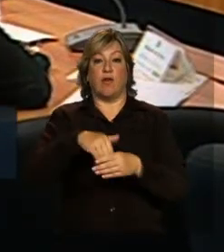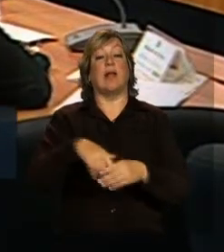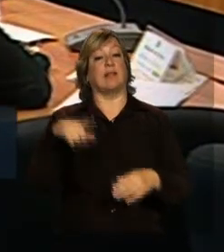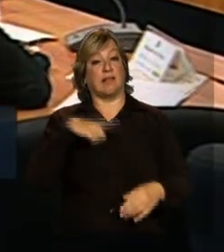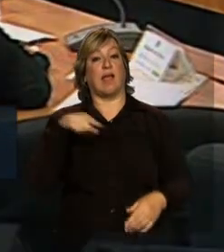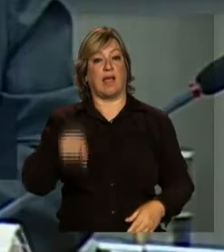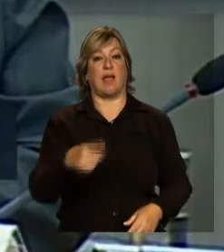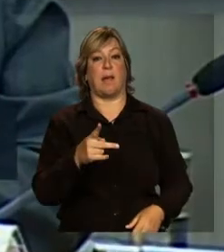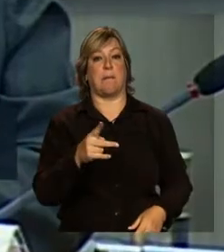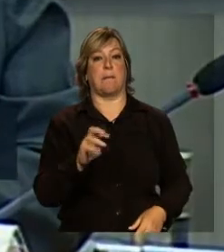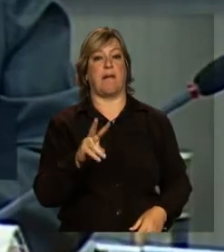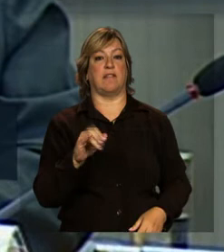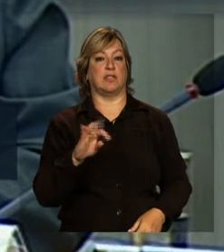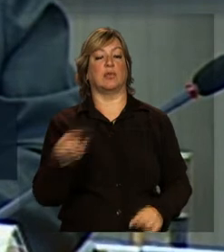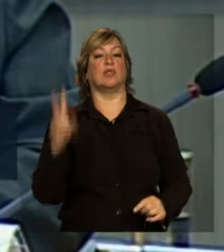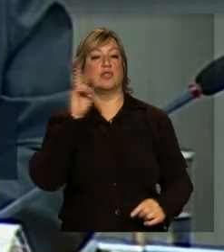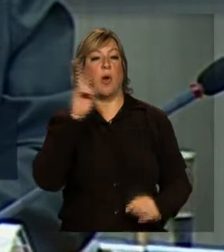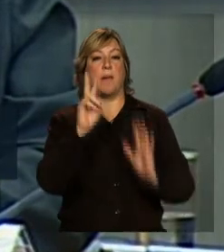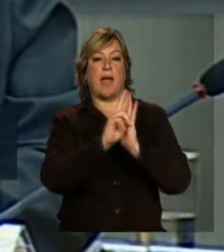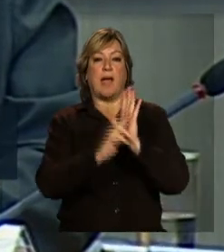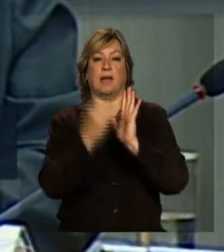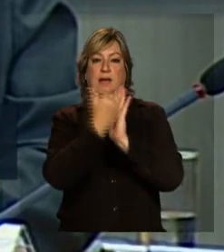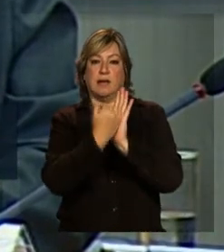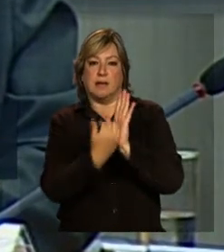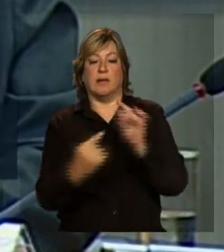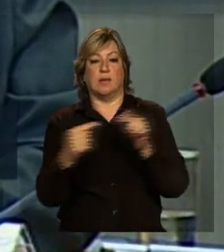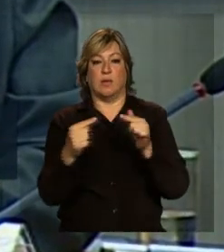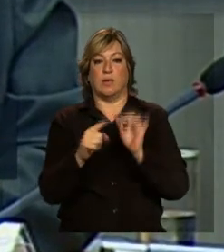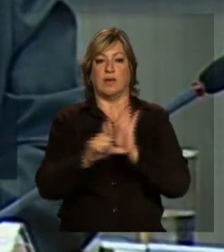que determina, não é, as orientações legais,